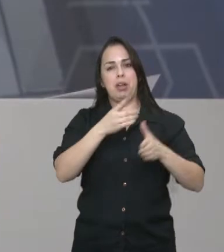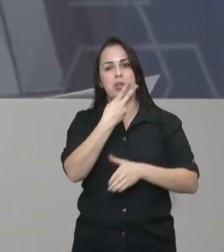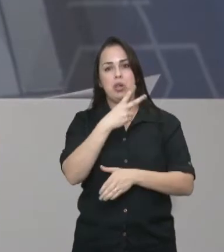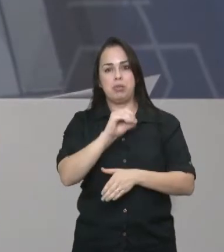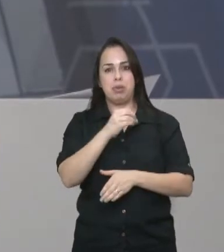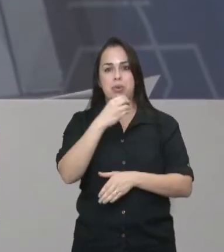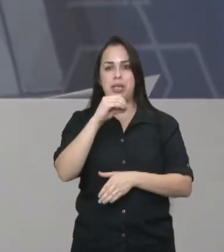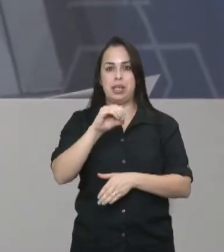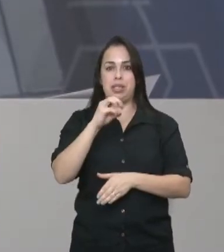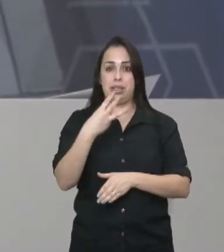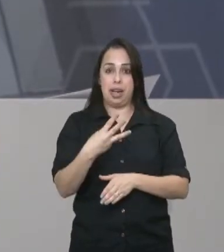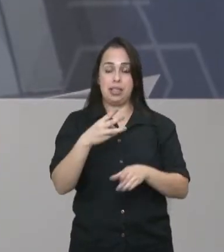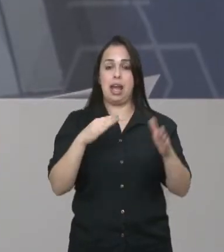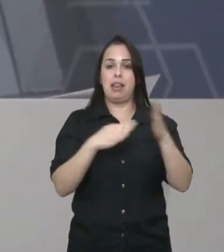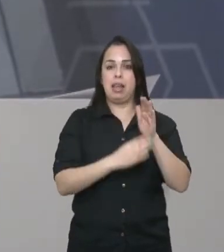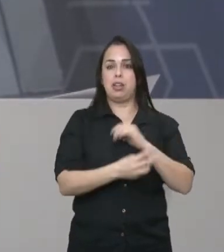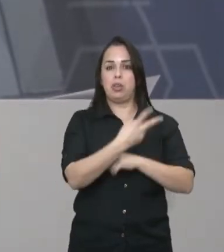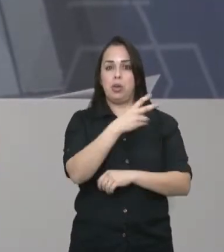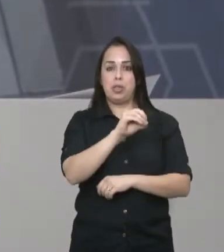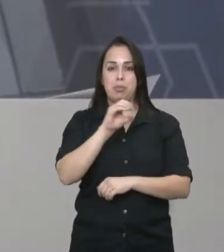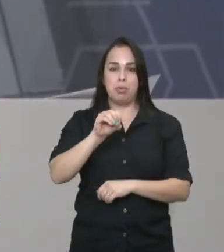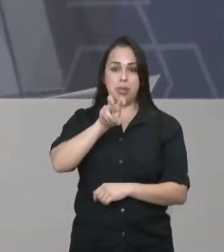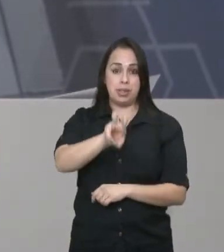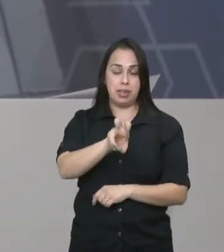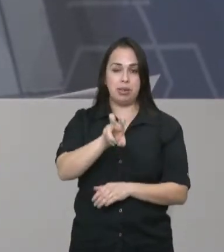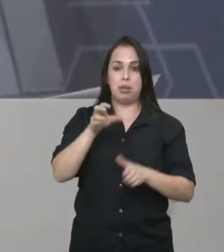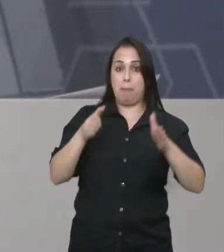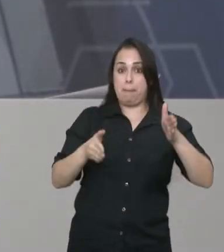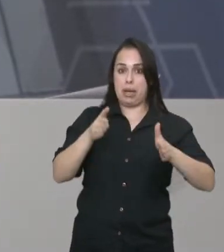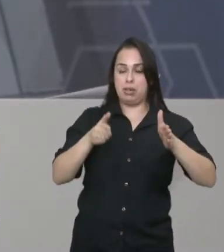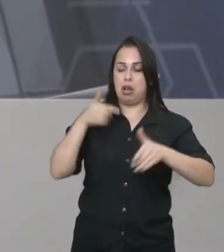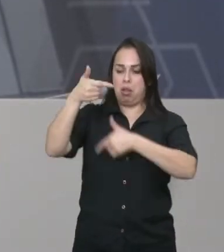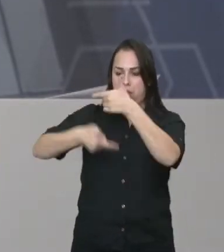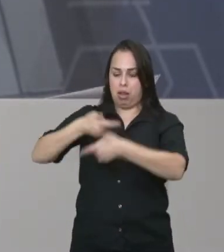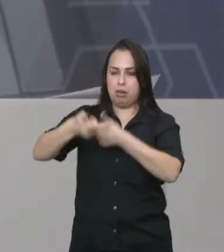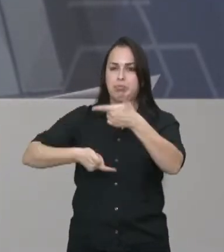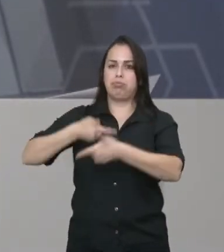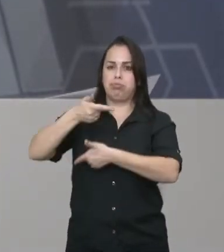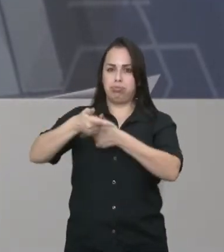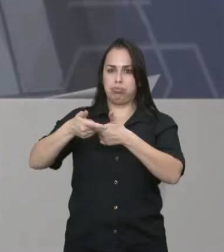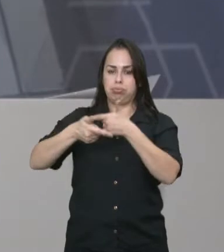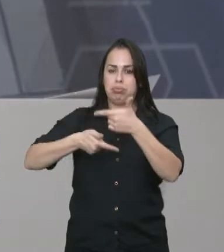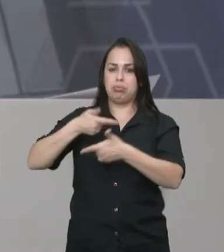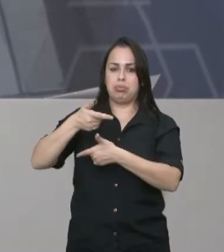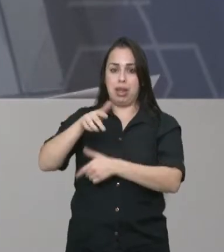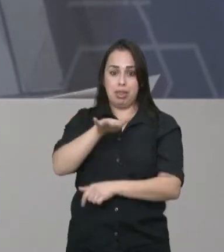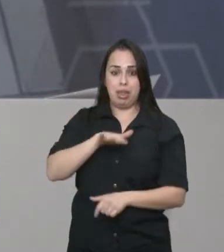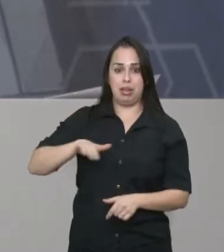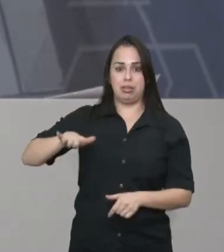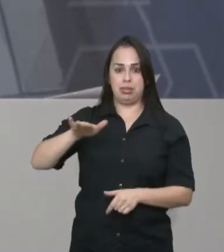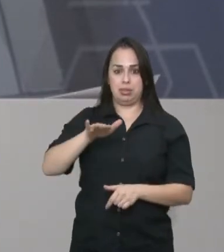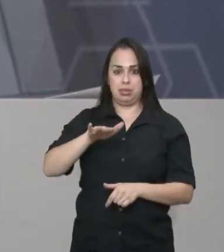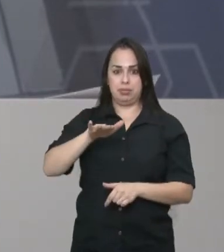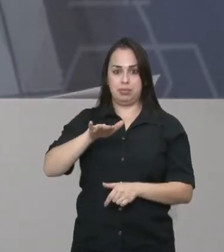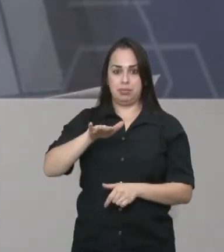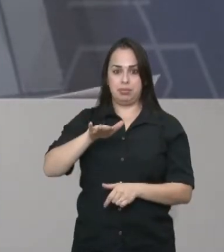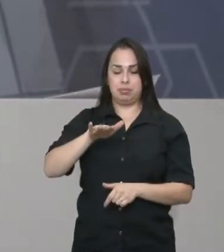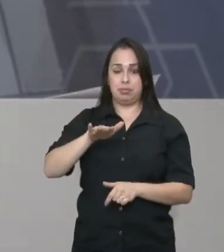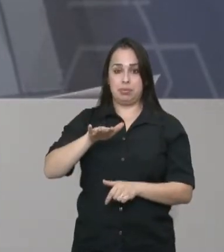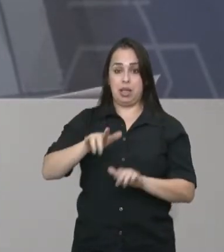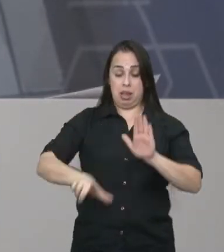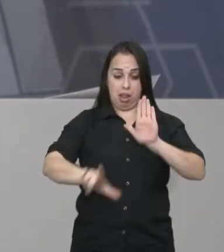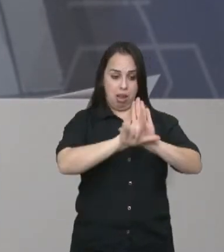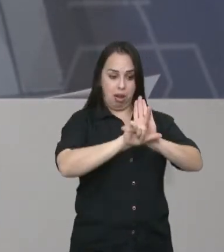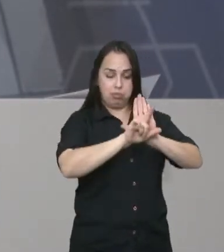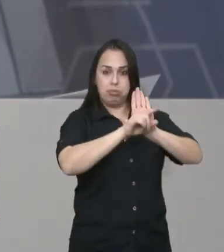e 2005. Nesse período, atuou nos trabalhos relacionados à promulgação da lei